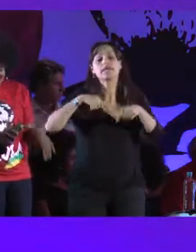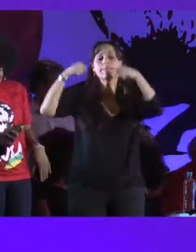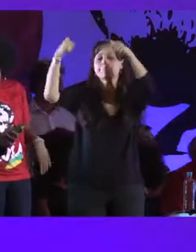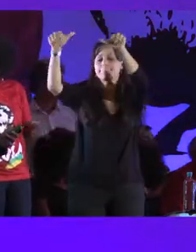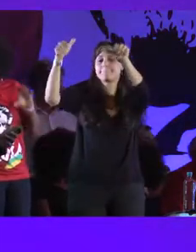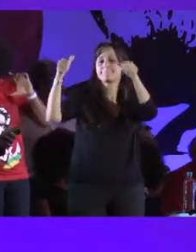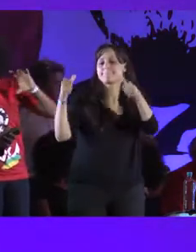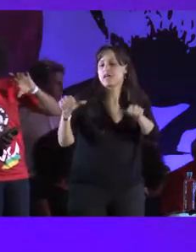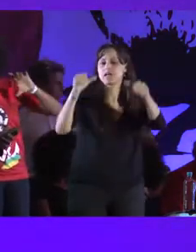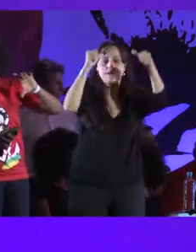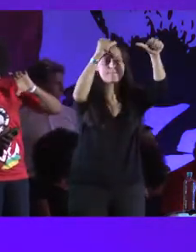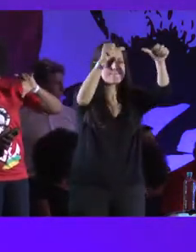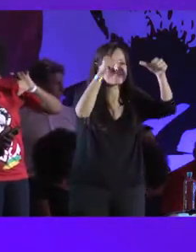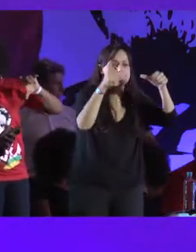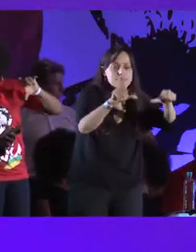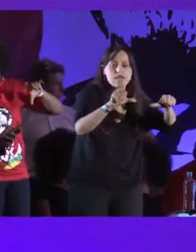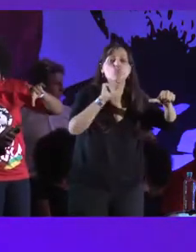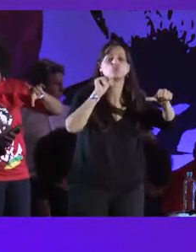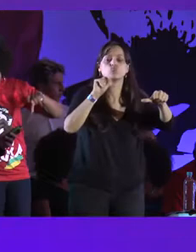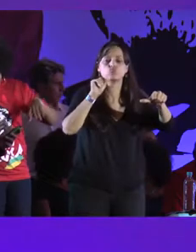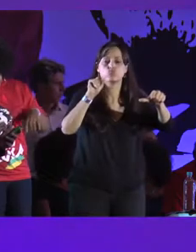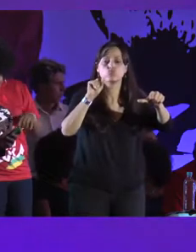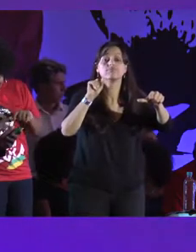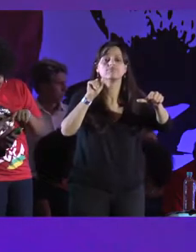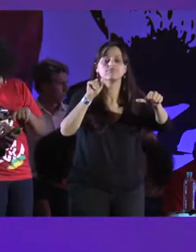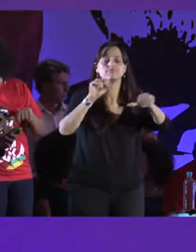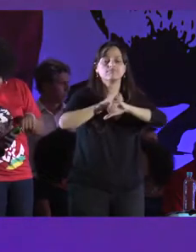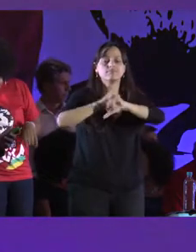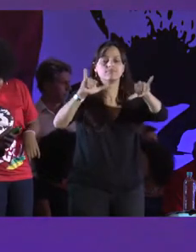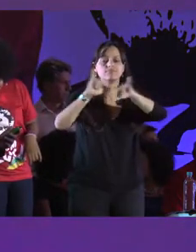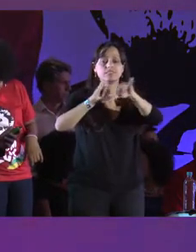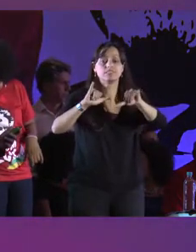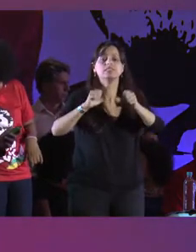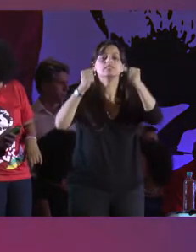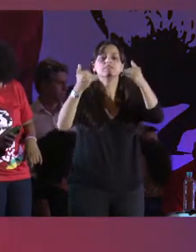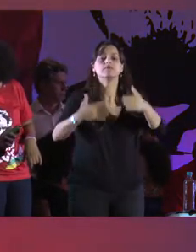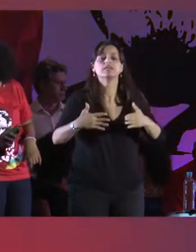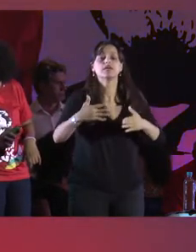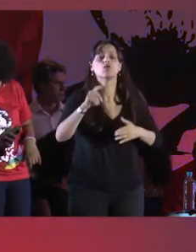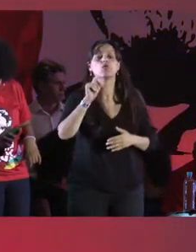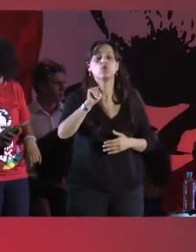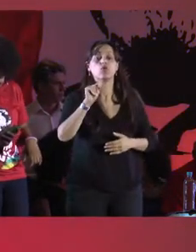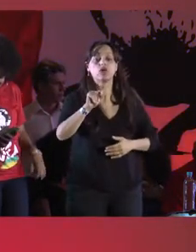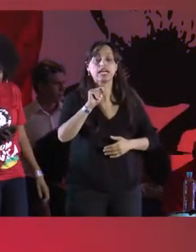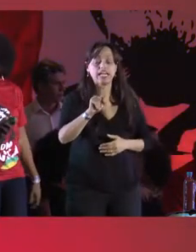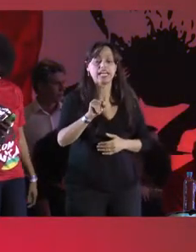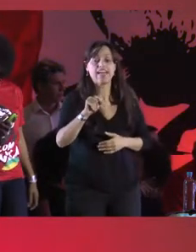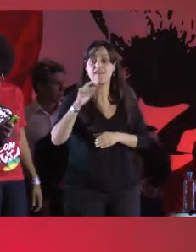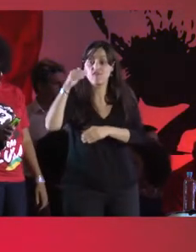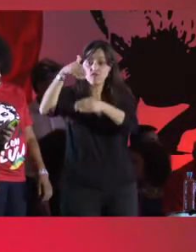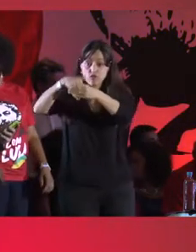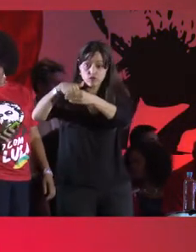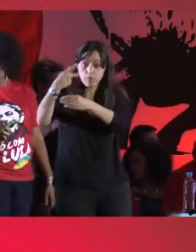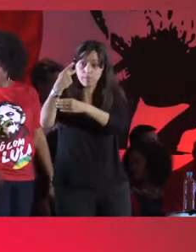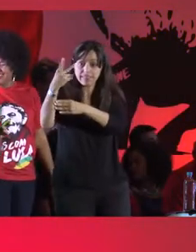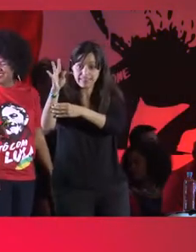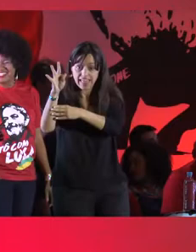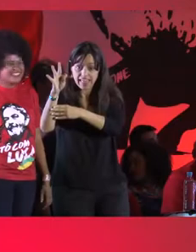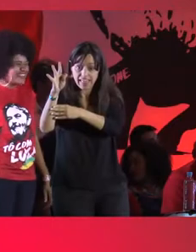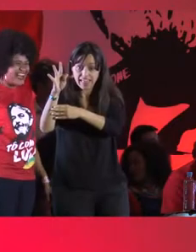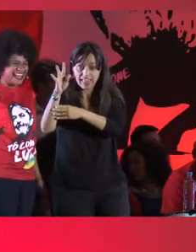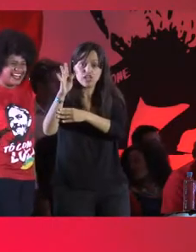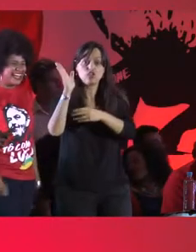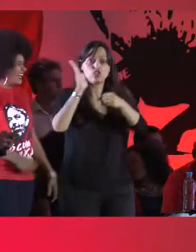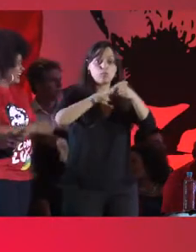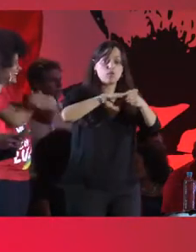em cada rua dessa cidade dizendo que votou no PT, tomou no IPTU. Porque ela